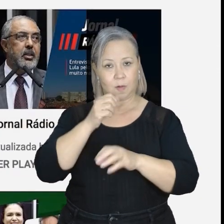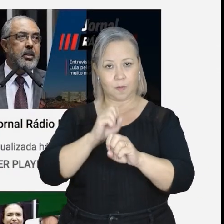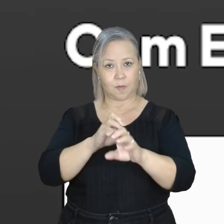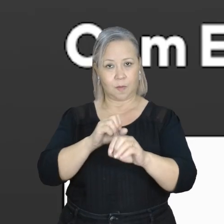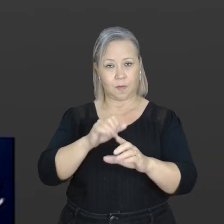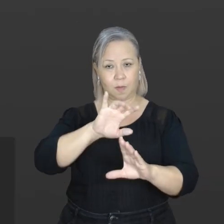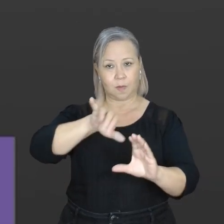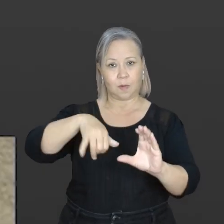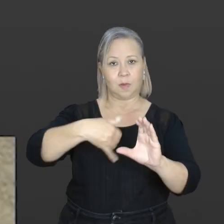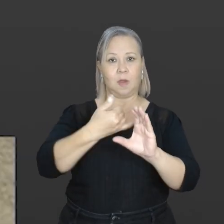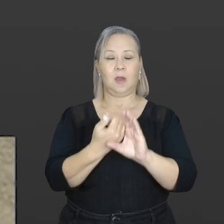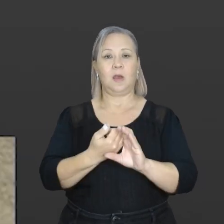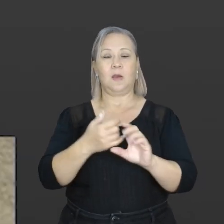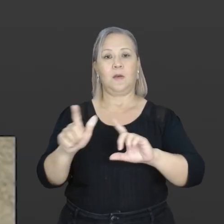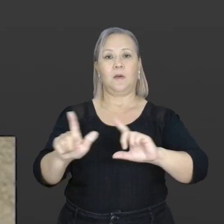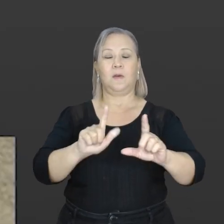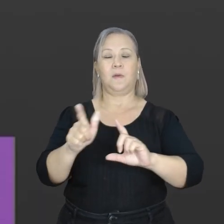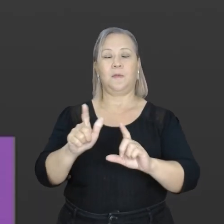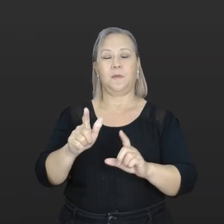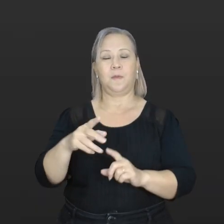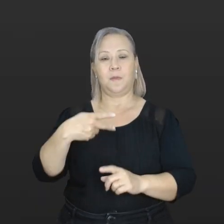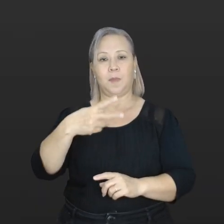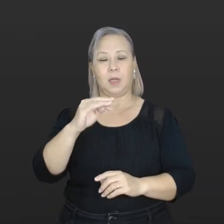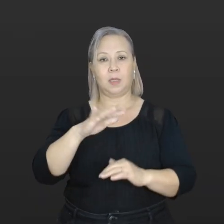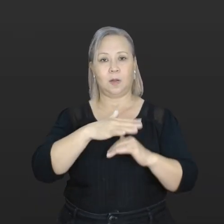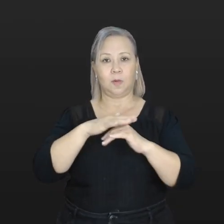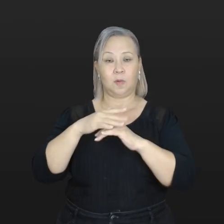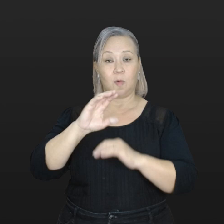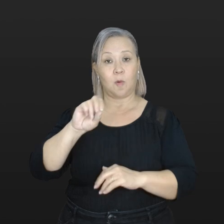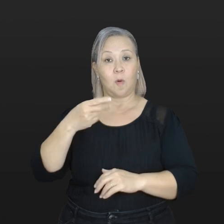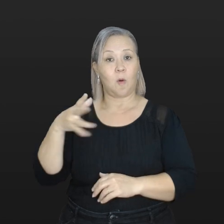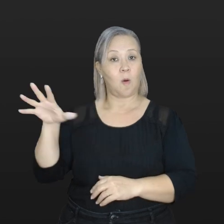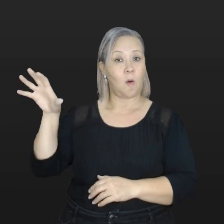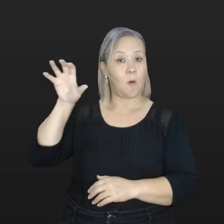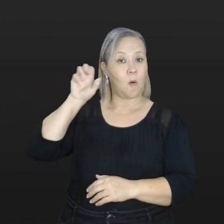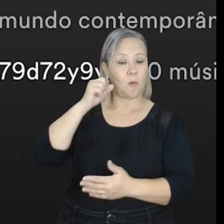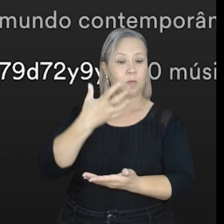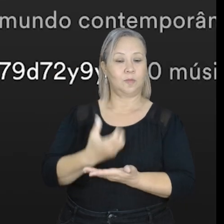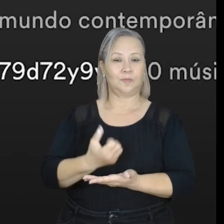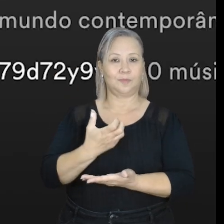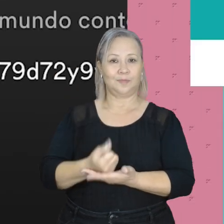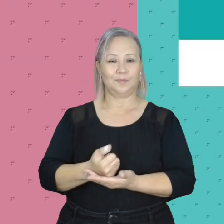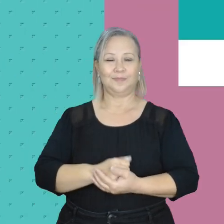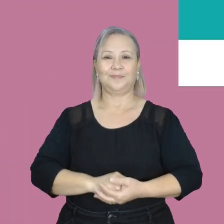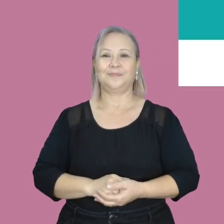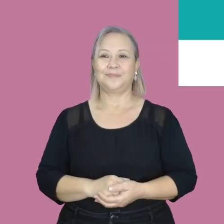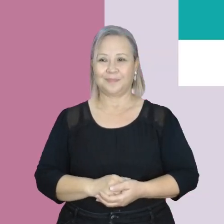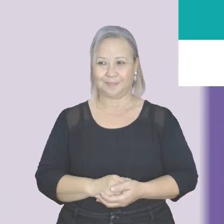canal da TV PT no YouTube ou em formato de podcast no Spotify.